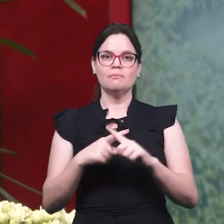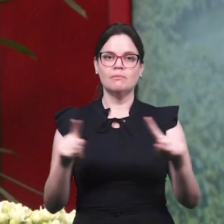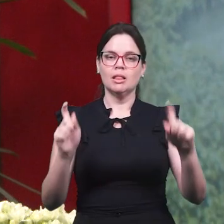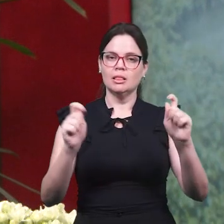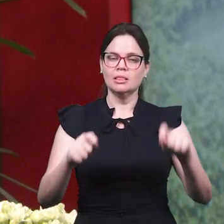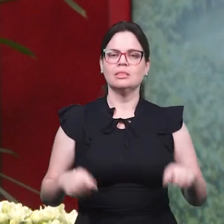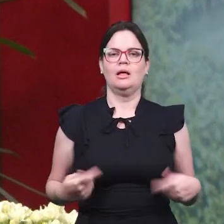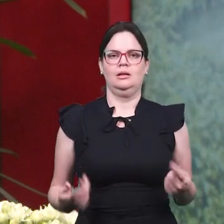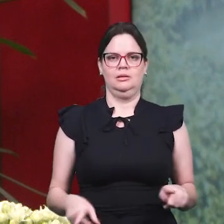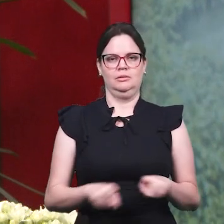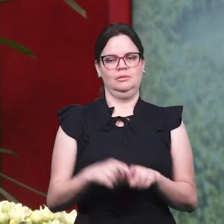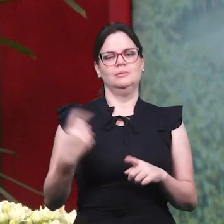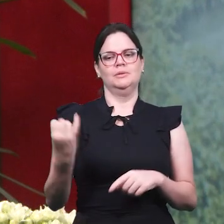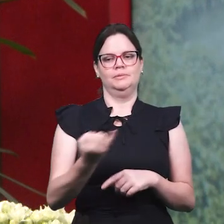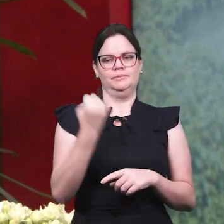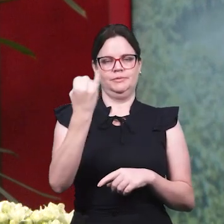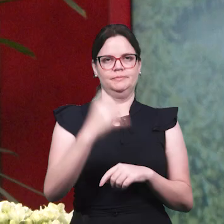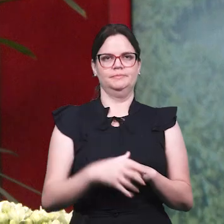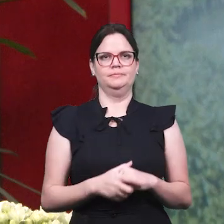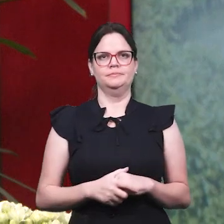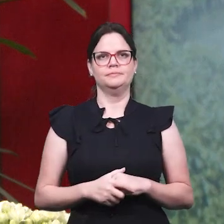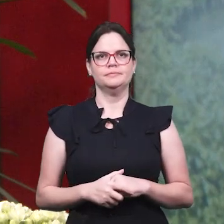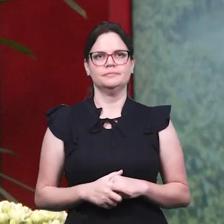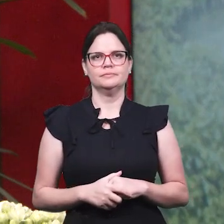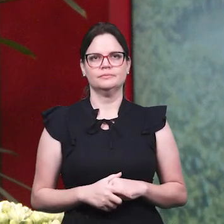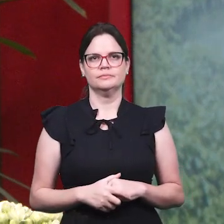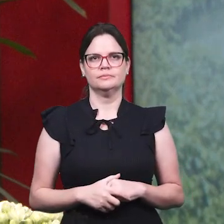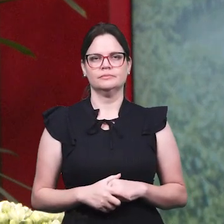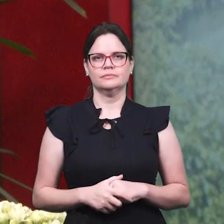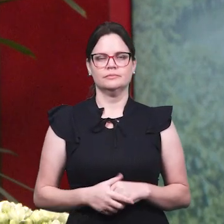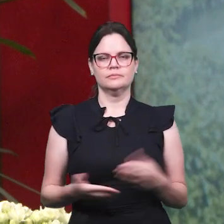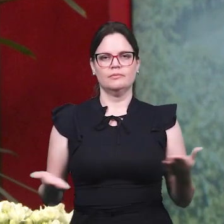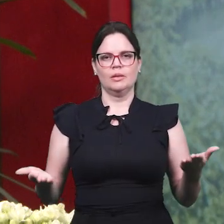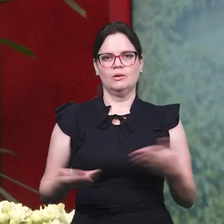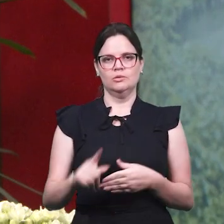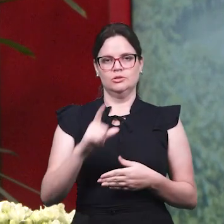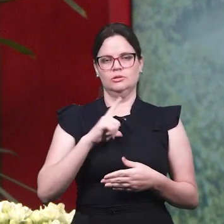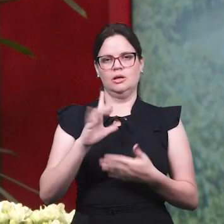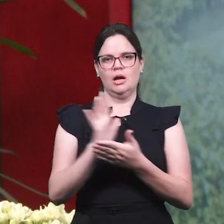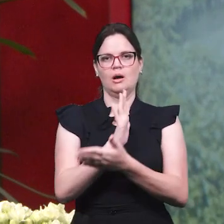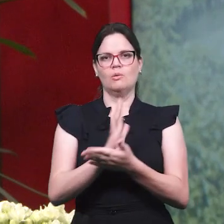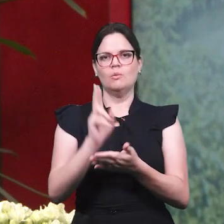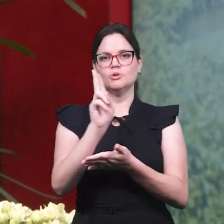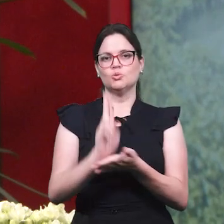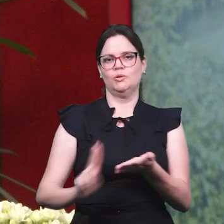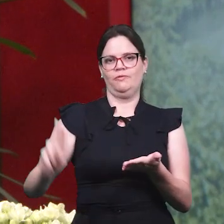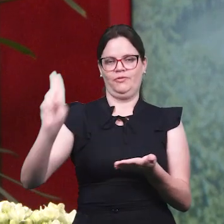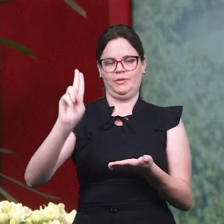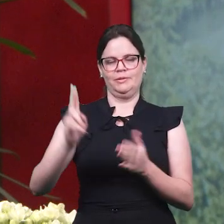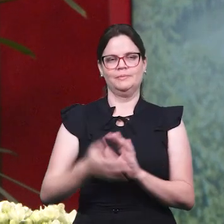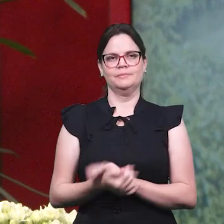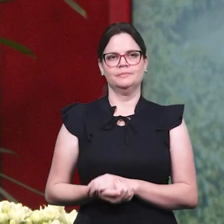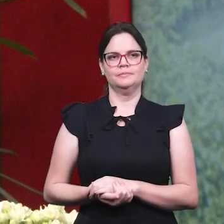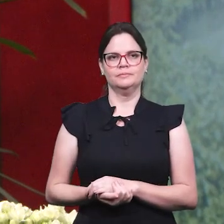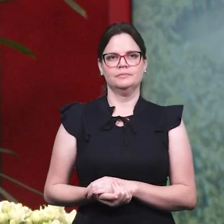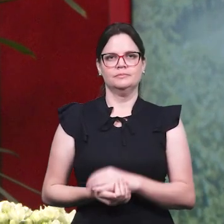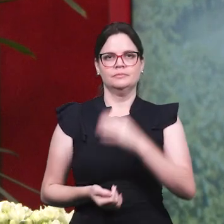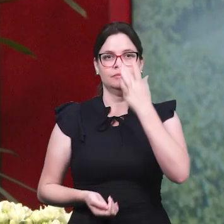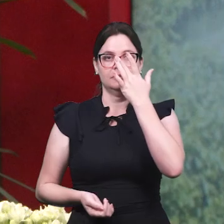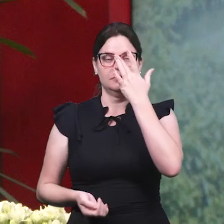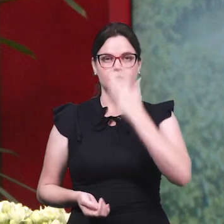mas isso é importante também. E existem hoje as universidades, né, principalmente